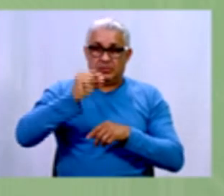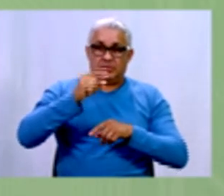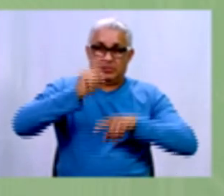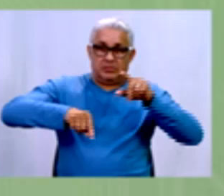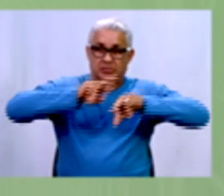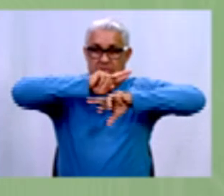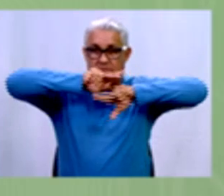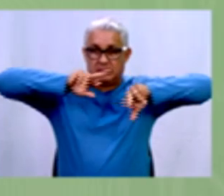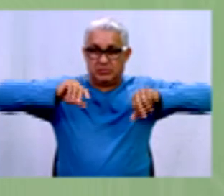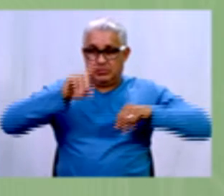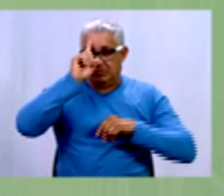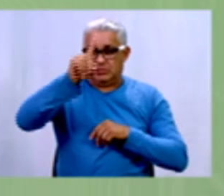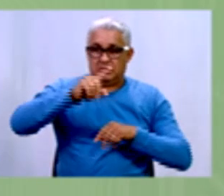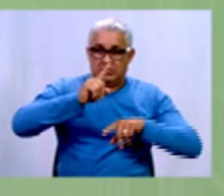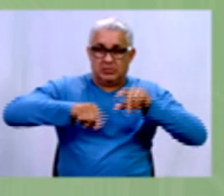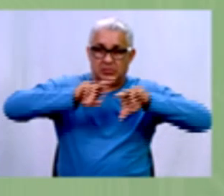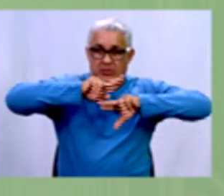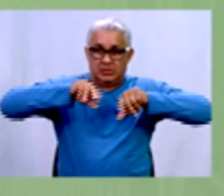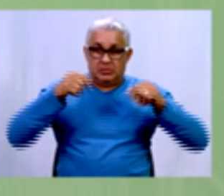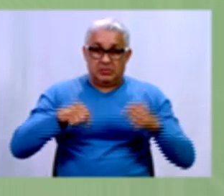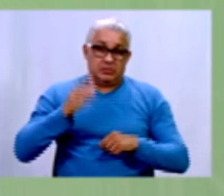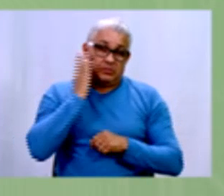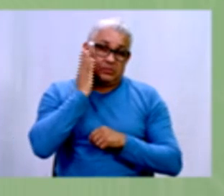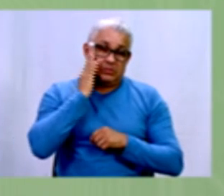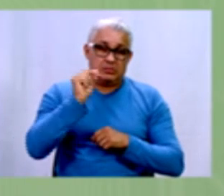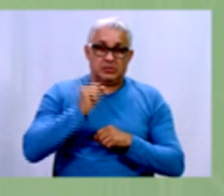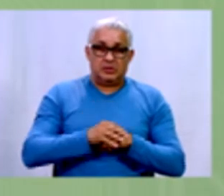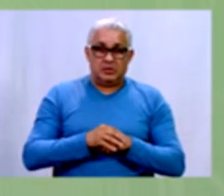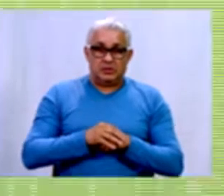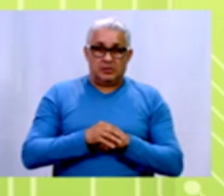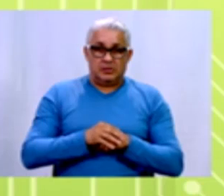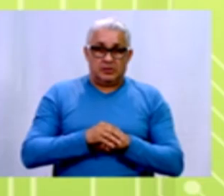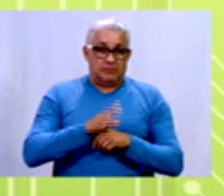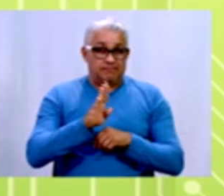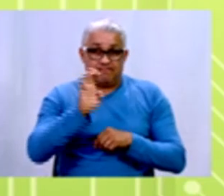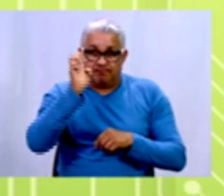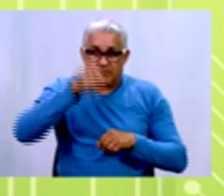Owner. O dono do produto, ele deve saber muito bem